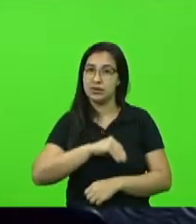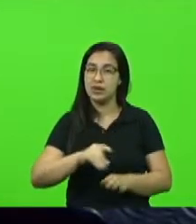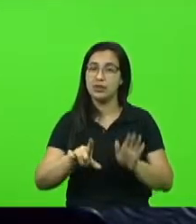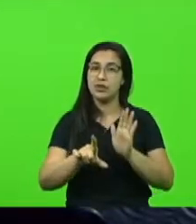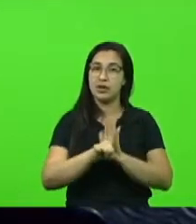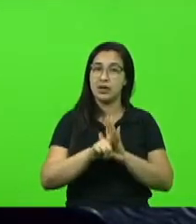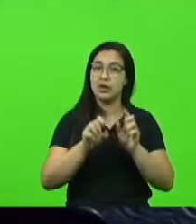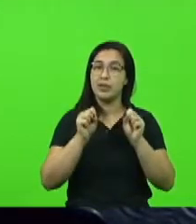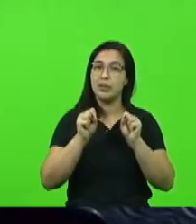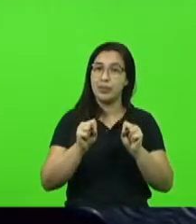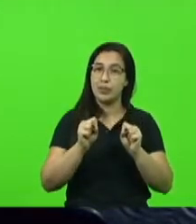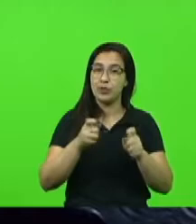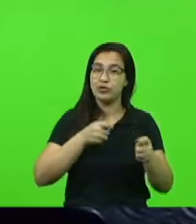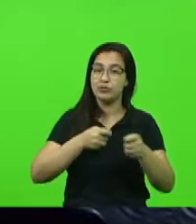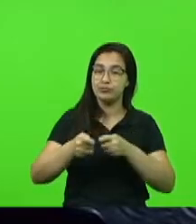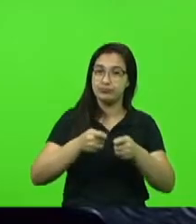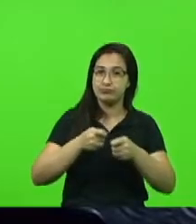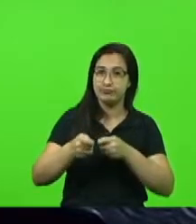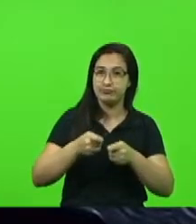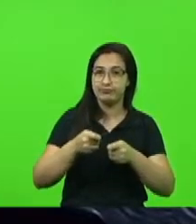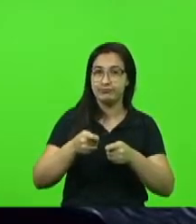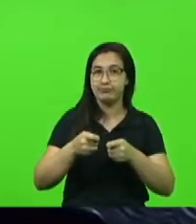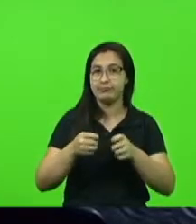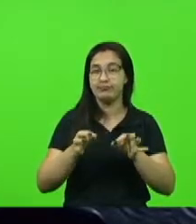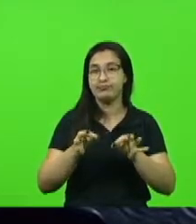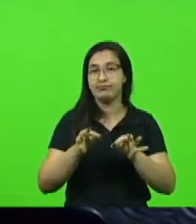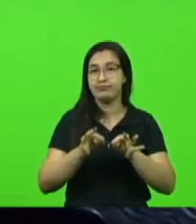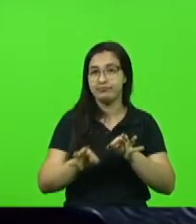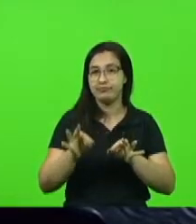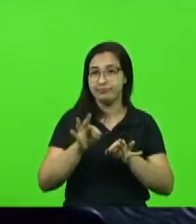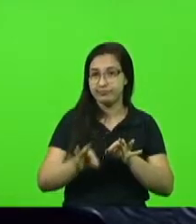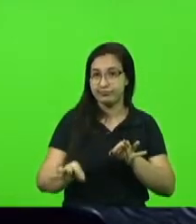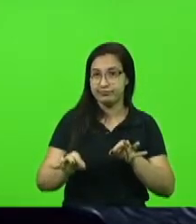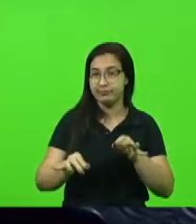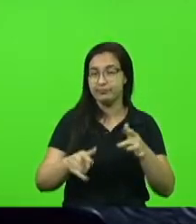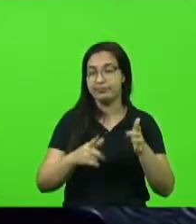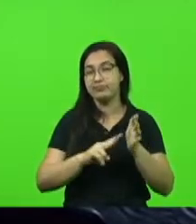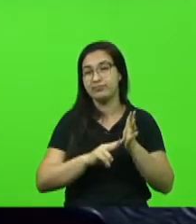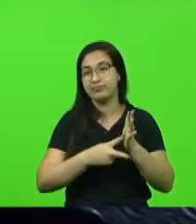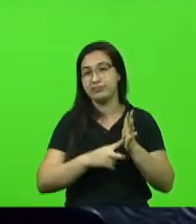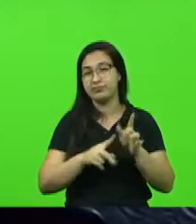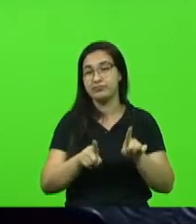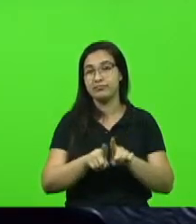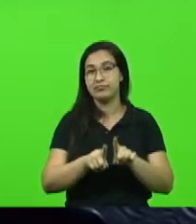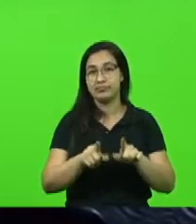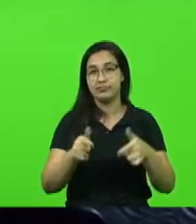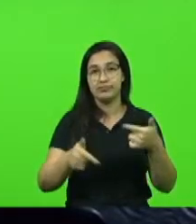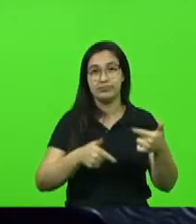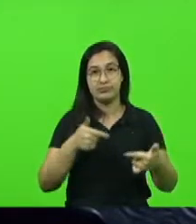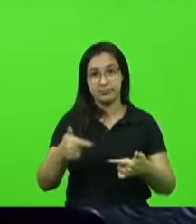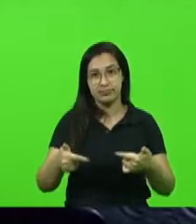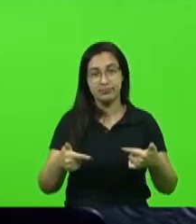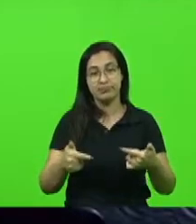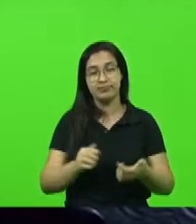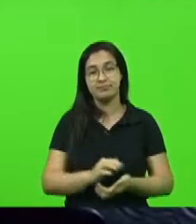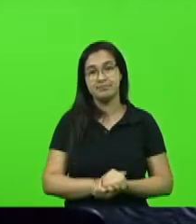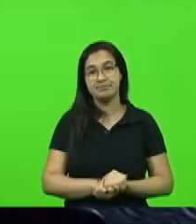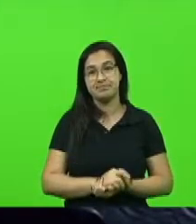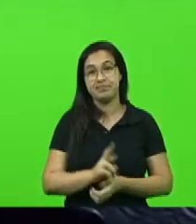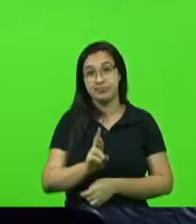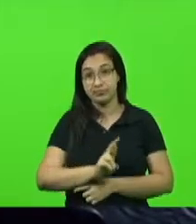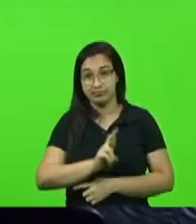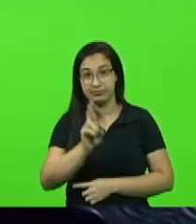objeto de negociação entre as entidades sindicais de trabalhadores e também de empregadores, o que estabeleceu a negociação